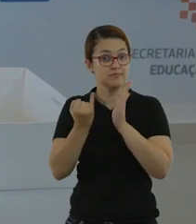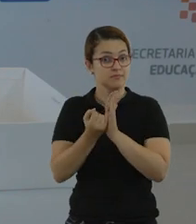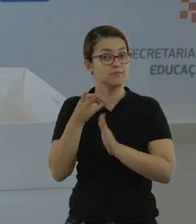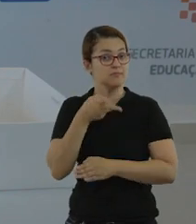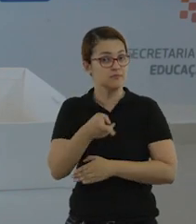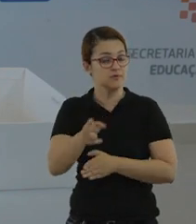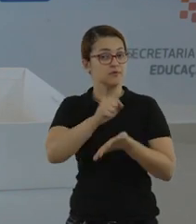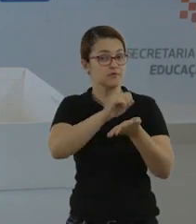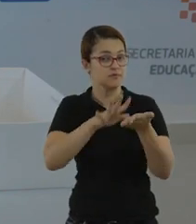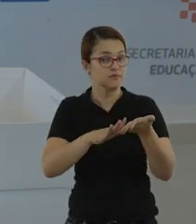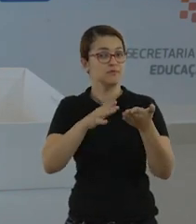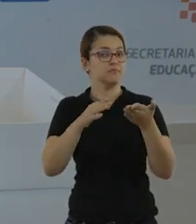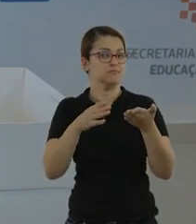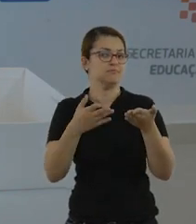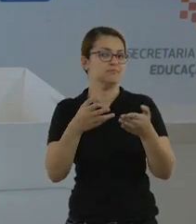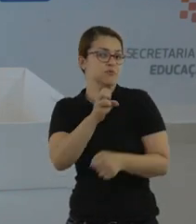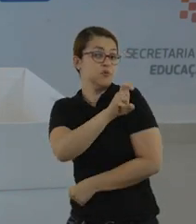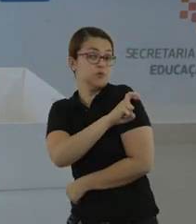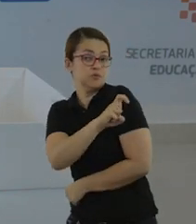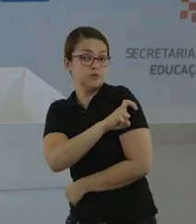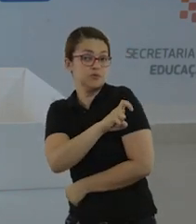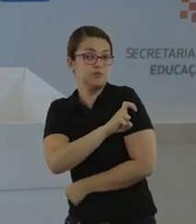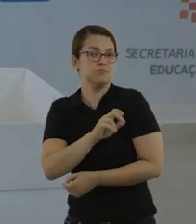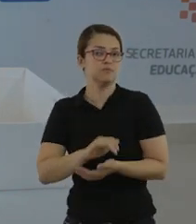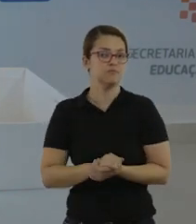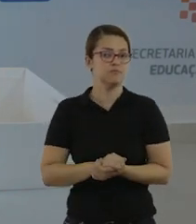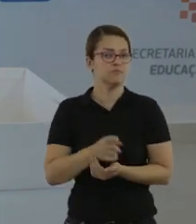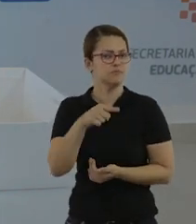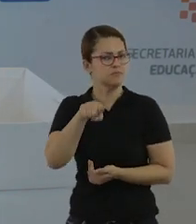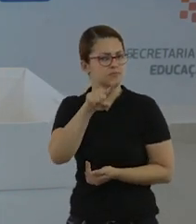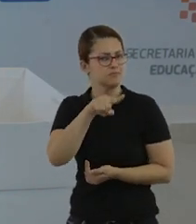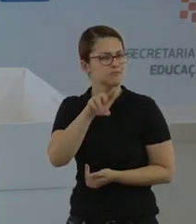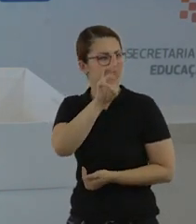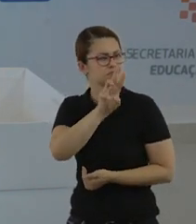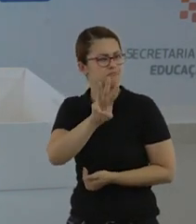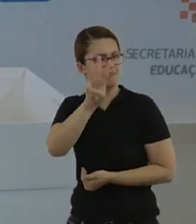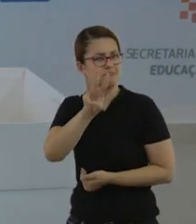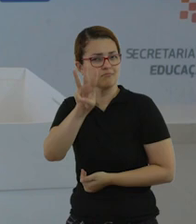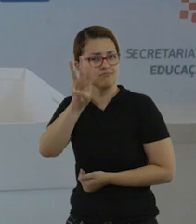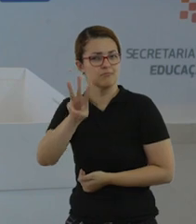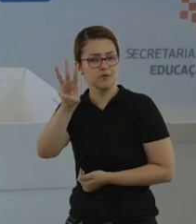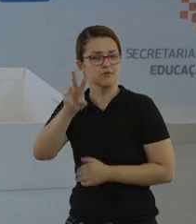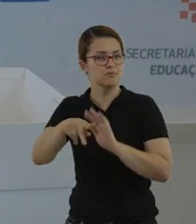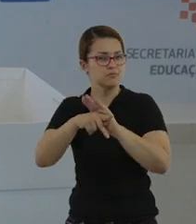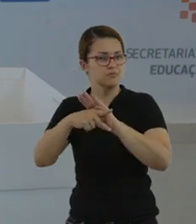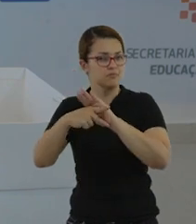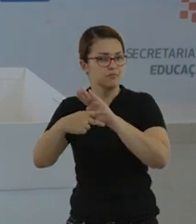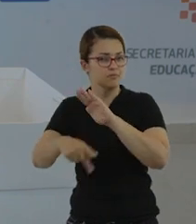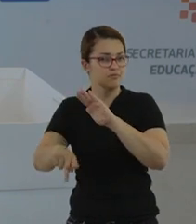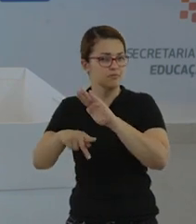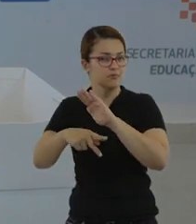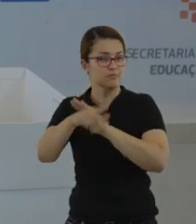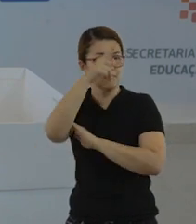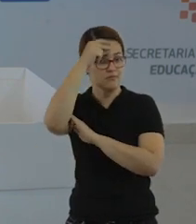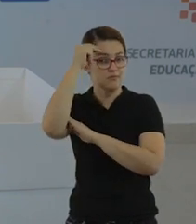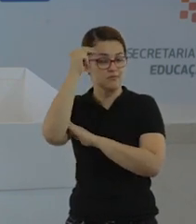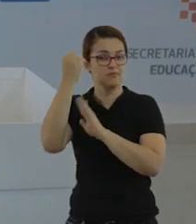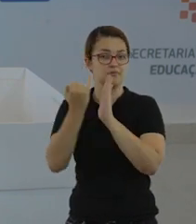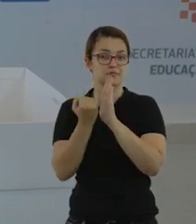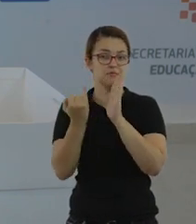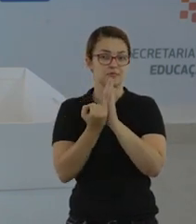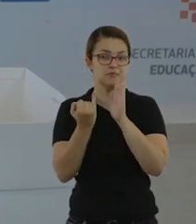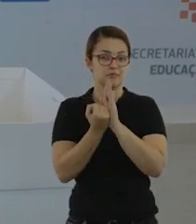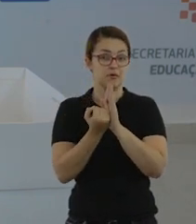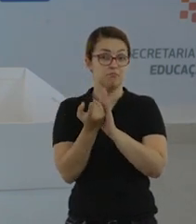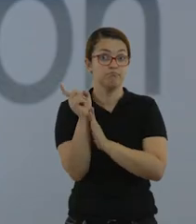sequência nas atividades da turma do quinto ano, que vocês terão acesso entrando aí no site da Prefeitura de Itapevi e clicando lá no link